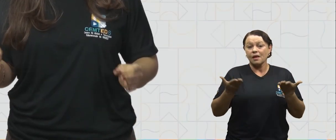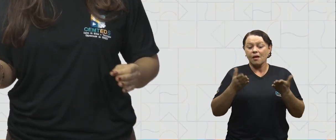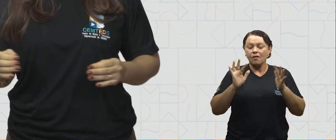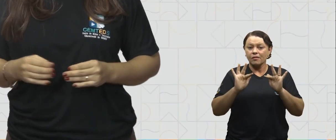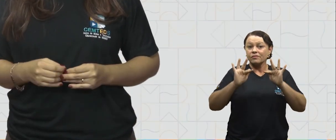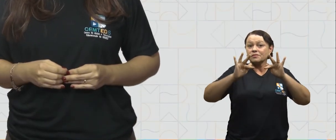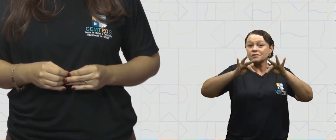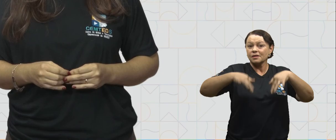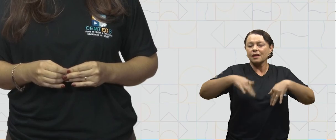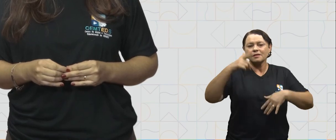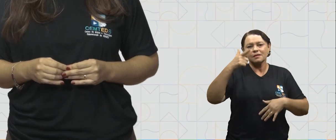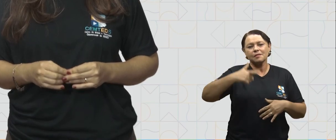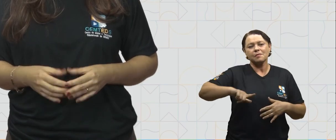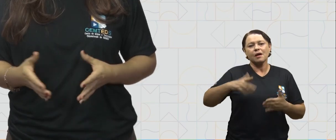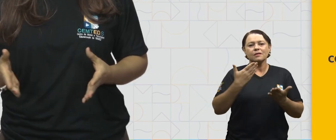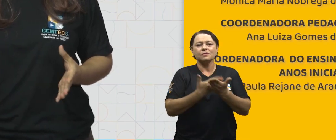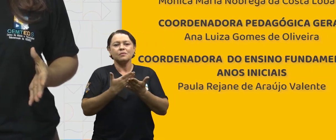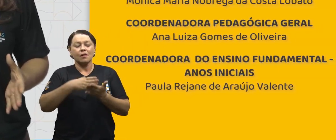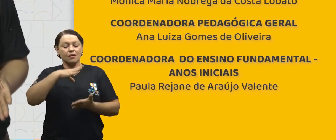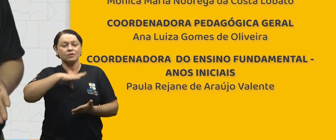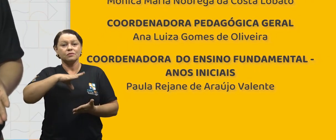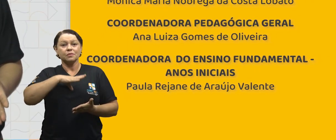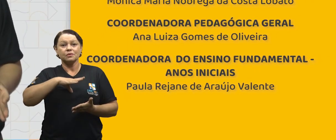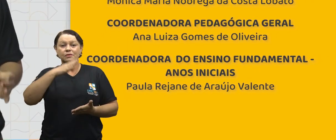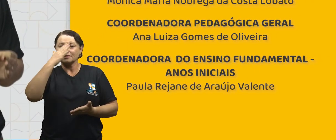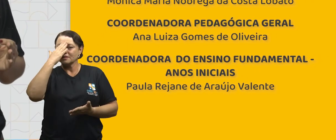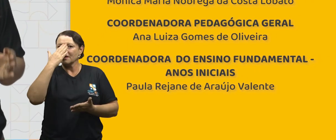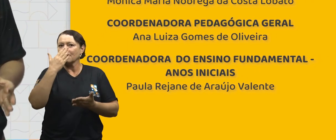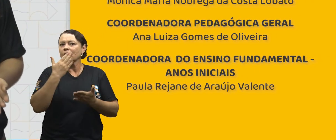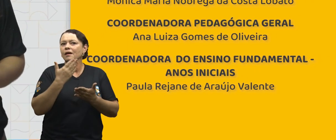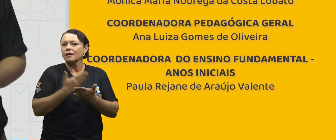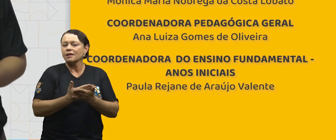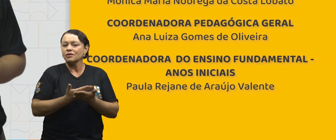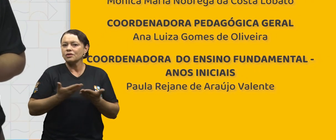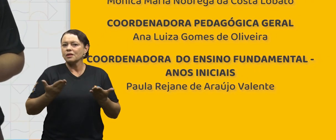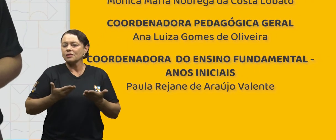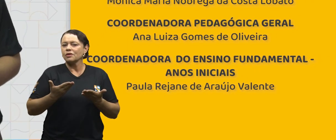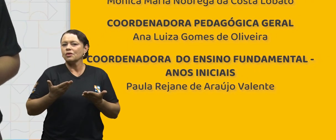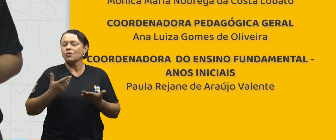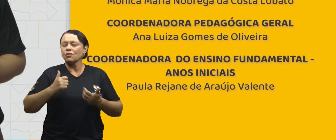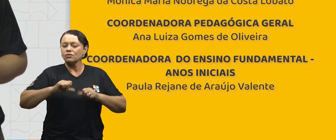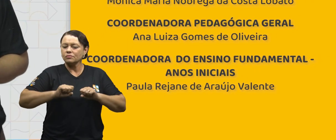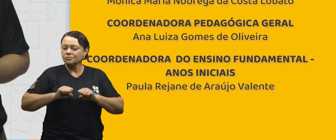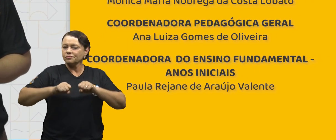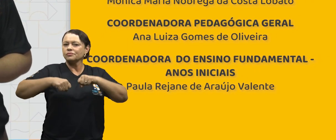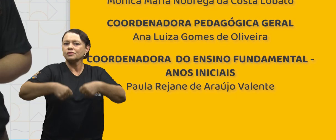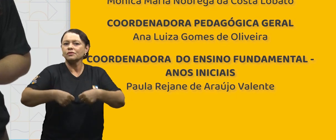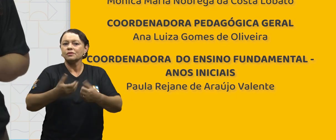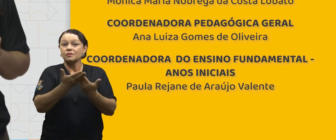finalizar mais uma aula de língua portuguesa, acreditando que demos o nosso melhor